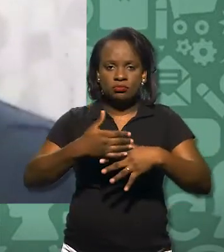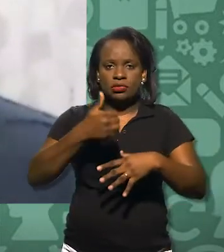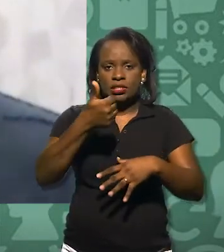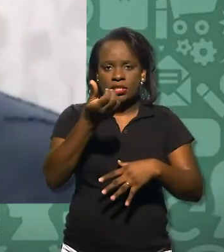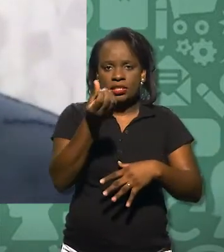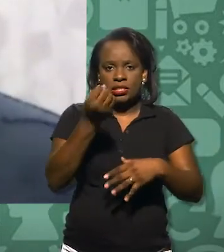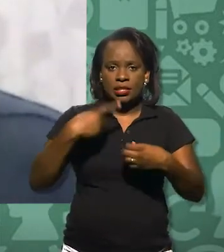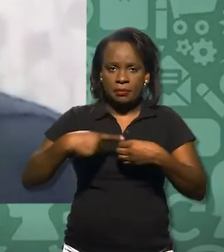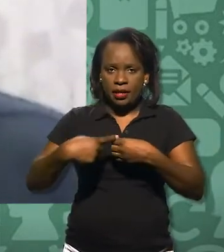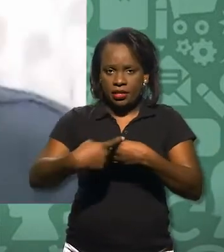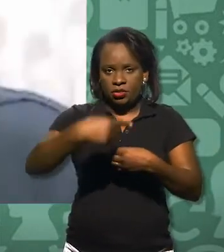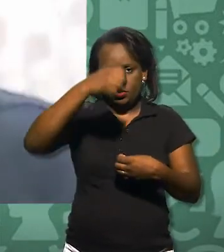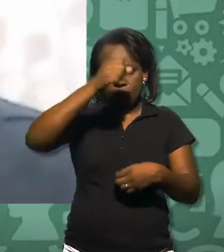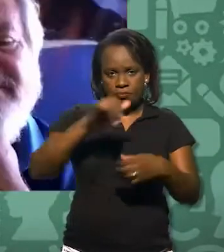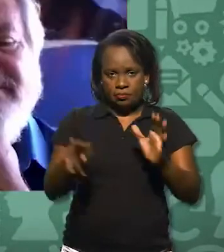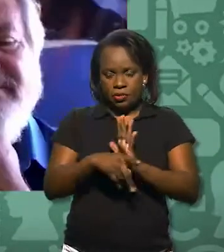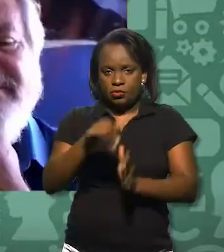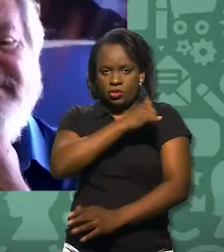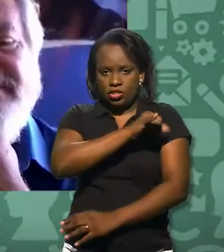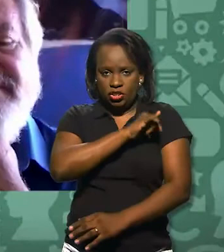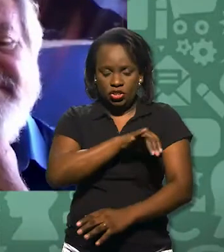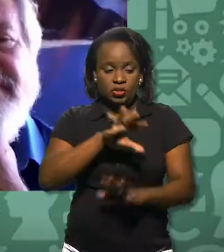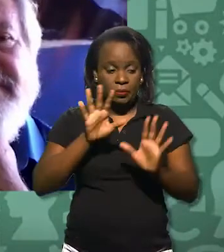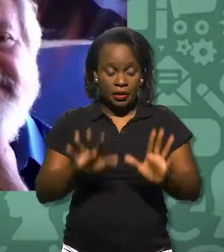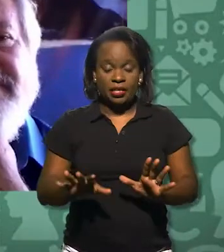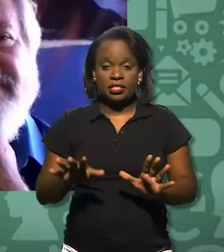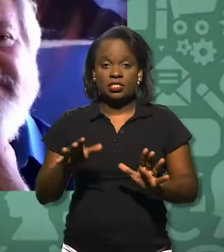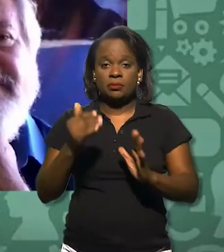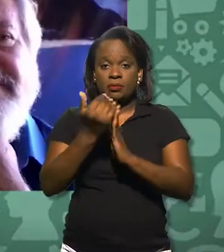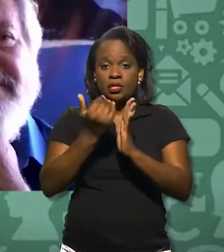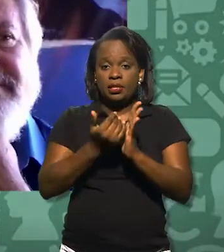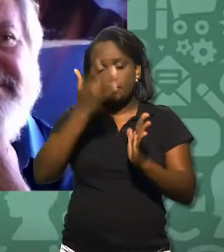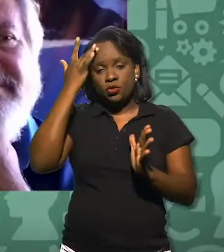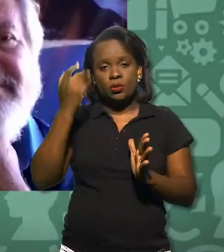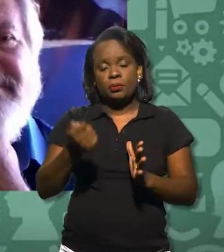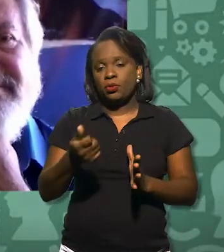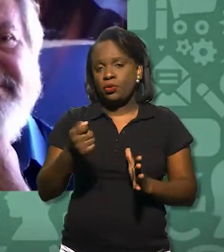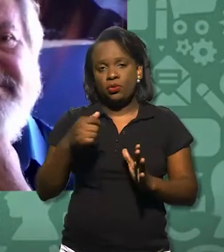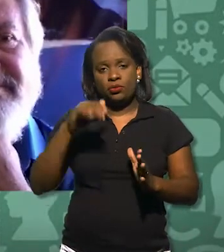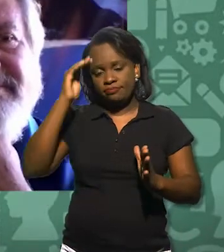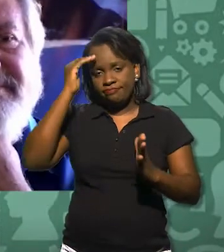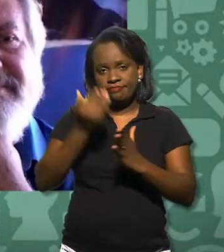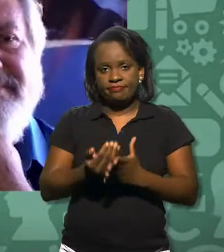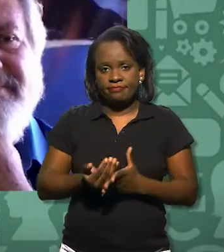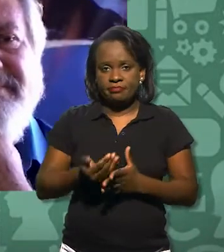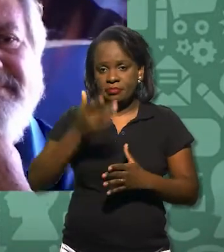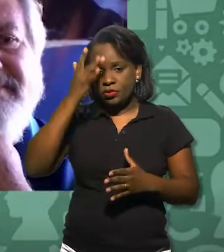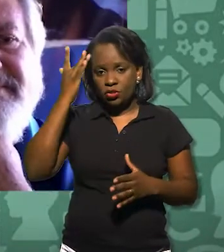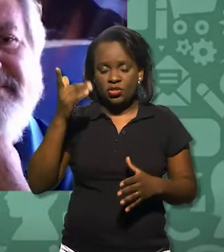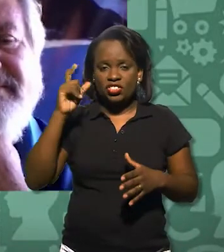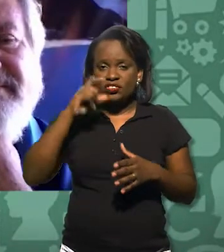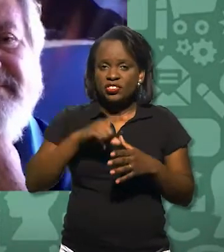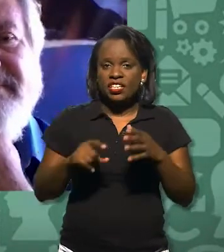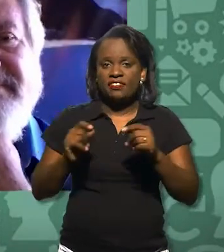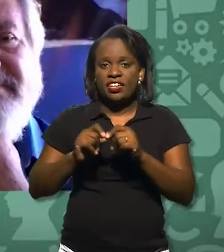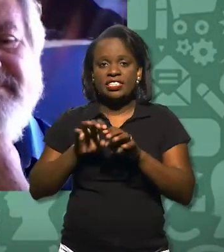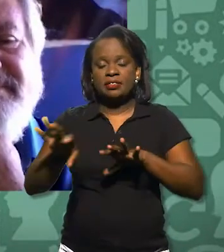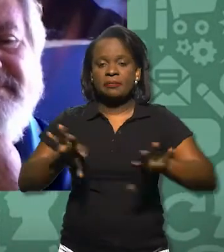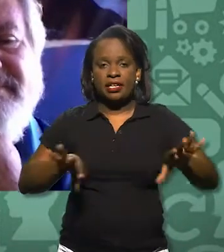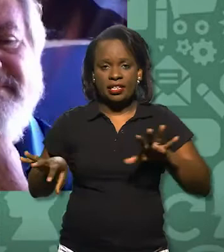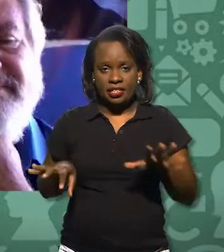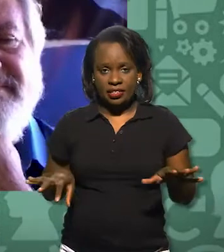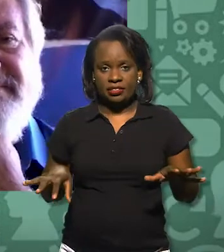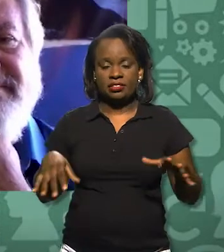quase 160 bairros do Rio de Janeiro. Só que a adesão a esse programa é muito baixa. As pessoas têm um pouco de dificuldade de